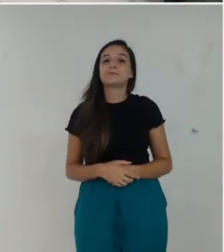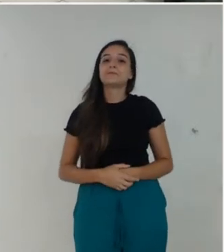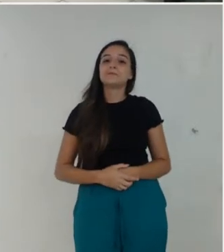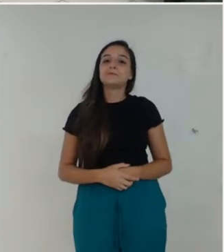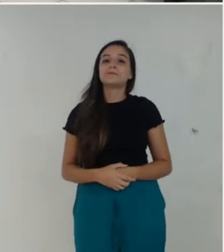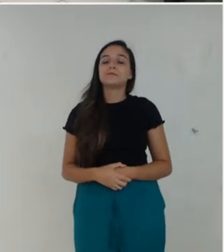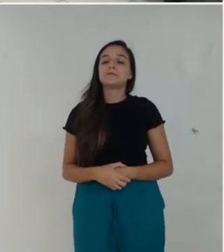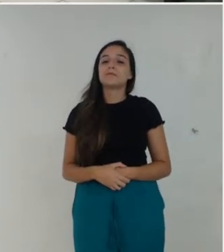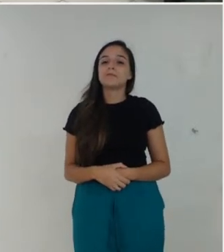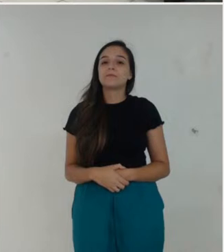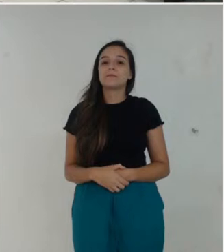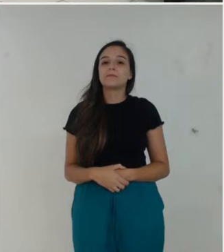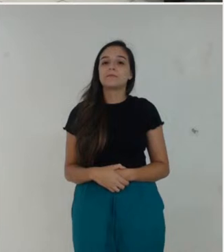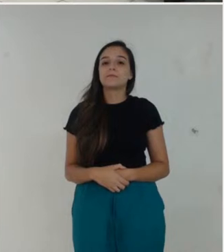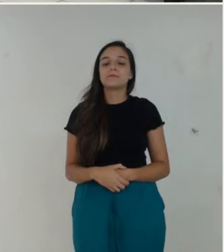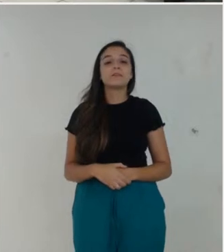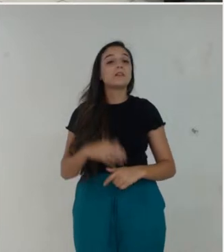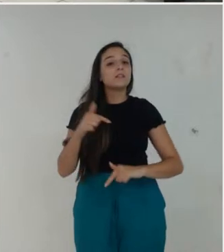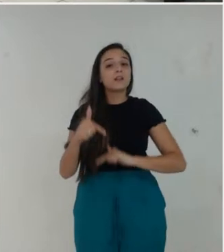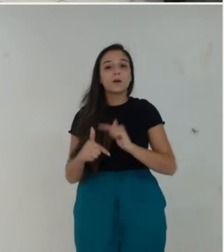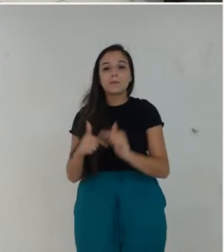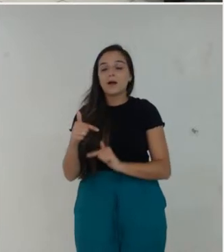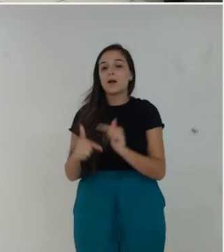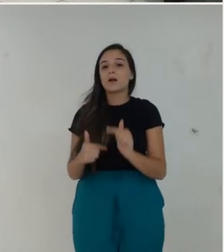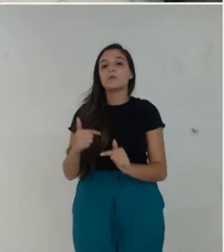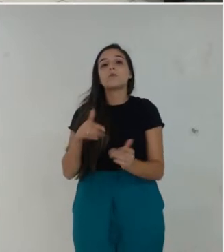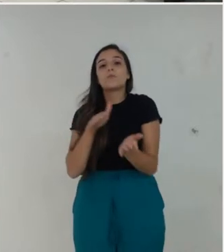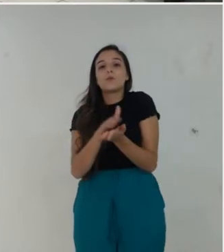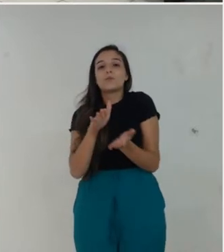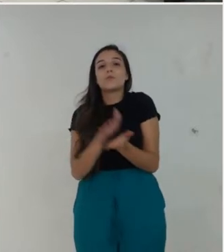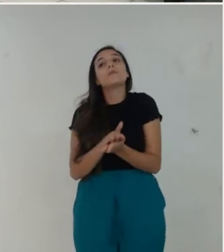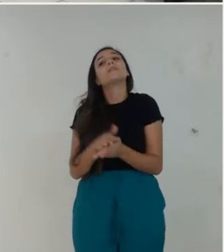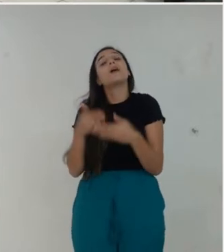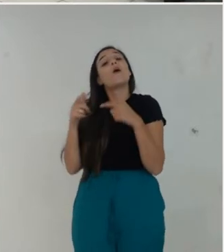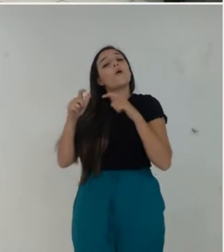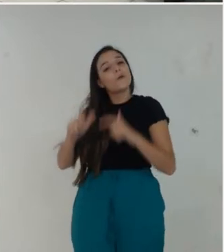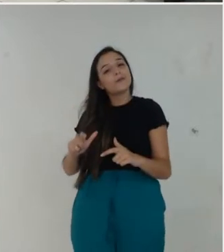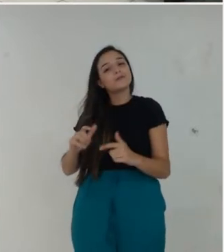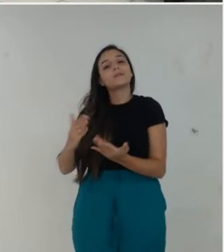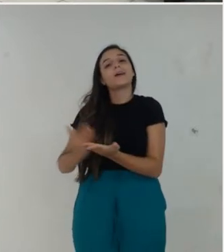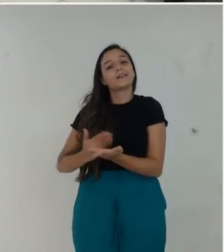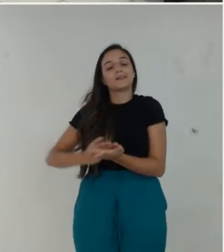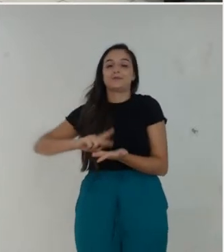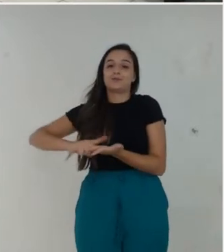que é um trabalho que também está recentemente publicado na Cadernos de Tradução.